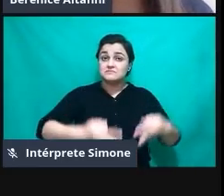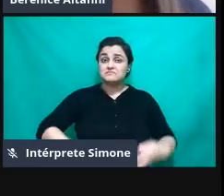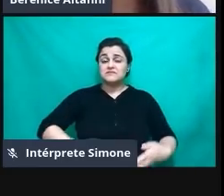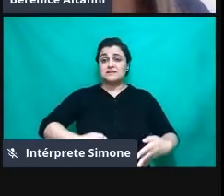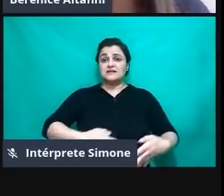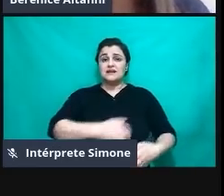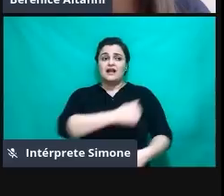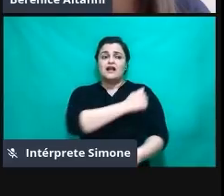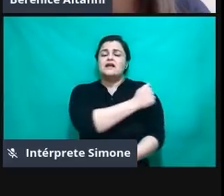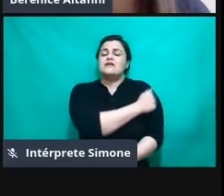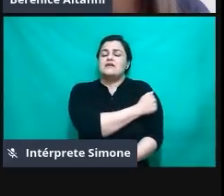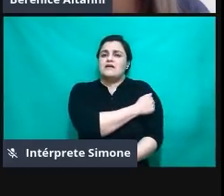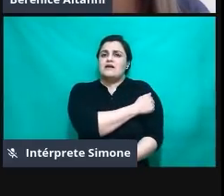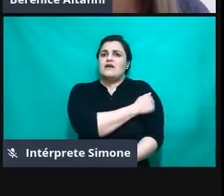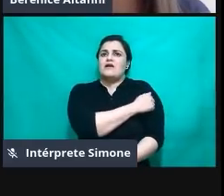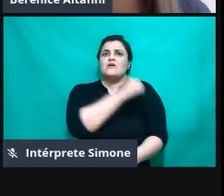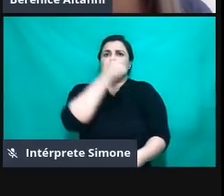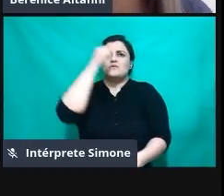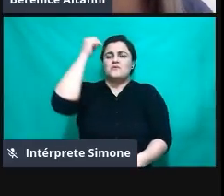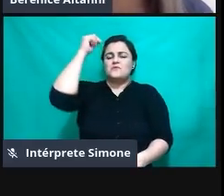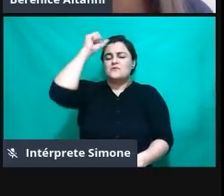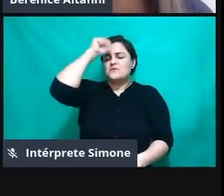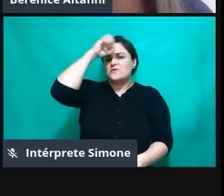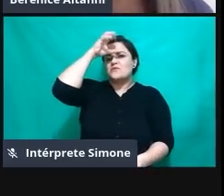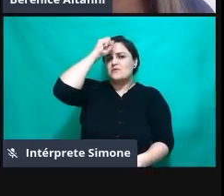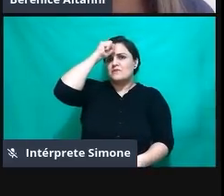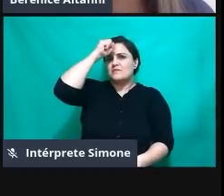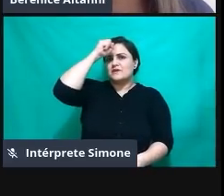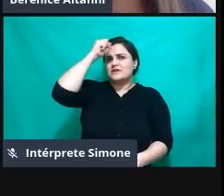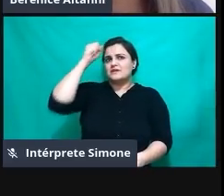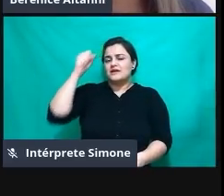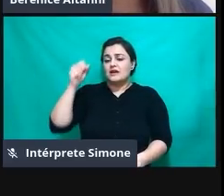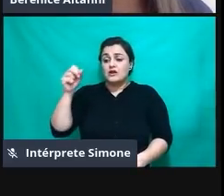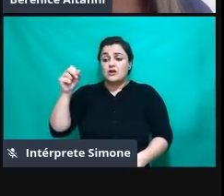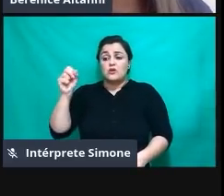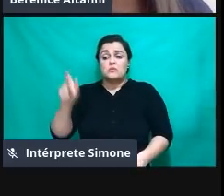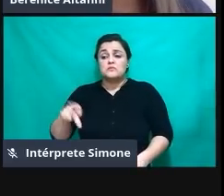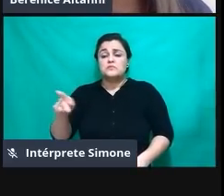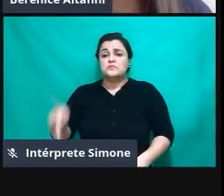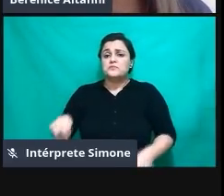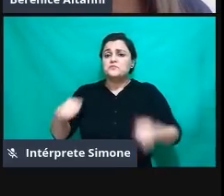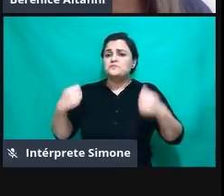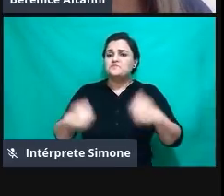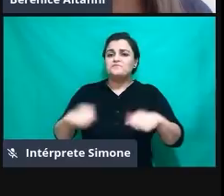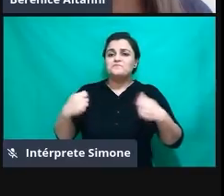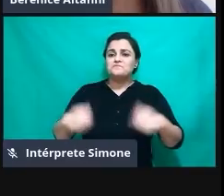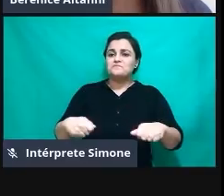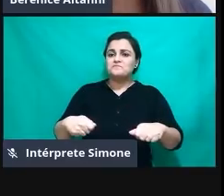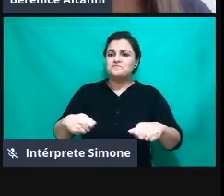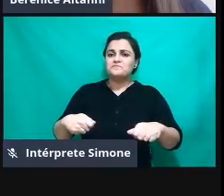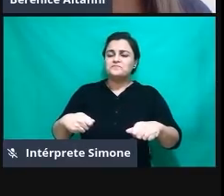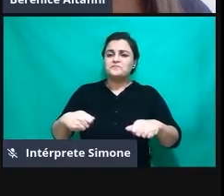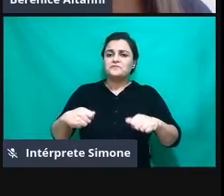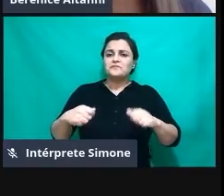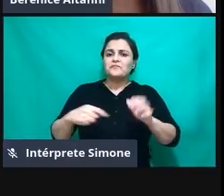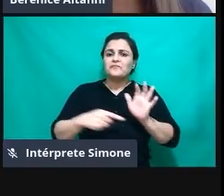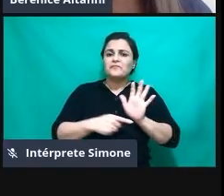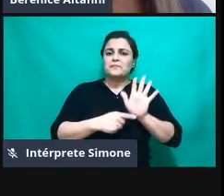desse aluno, e não somente levar todo o conhecimento que o professor tem de uma forma,